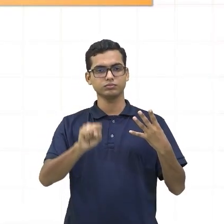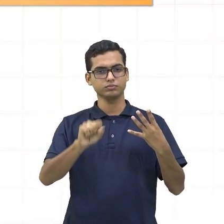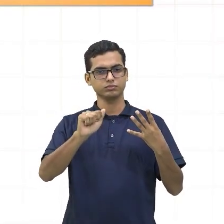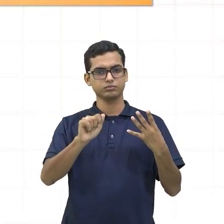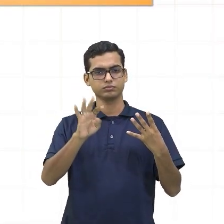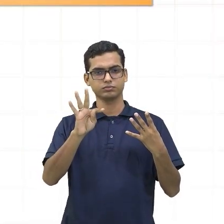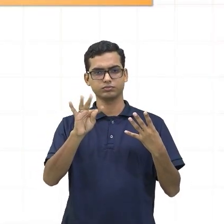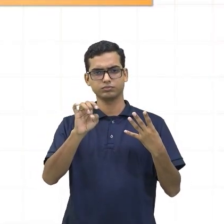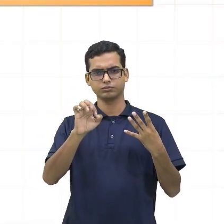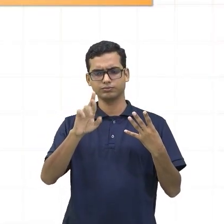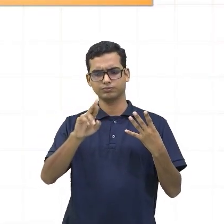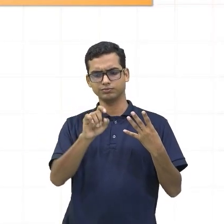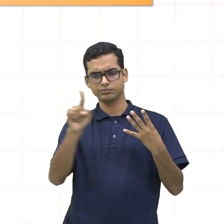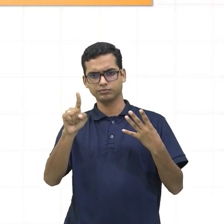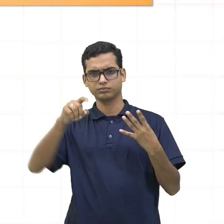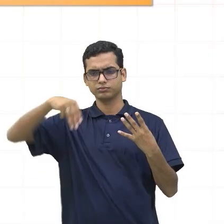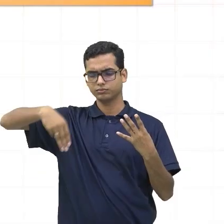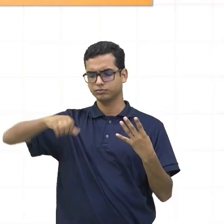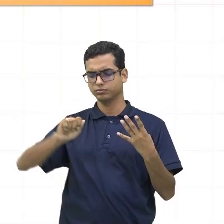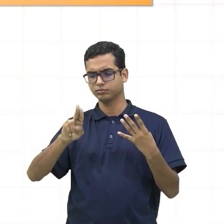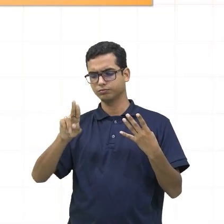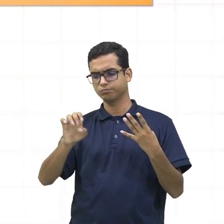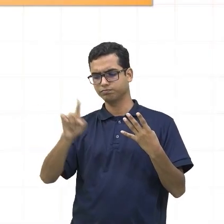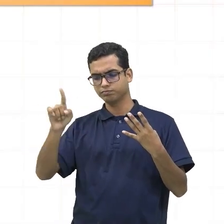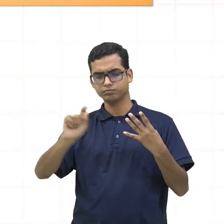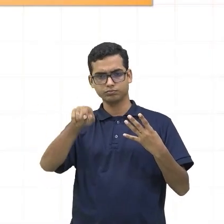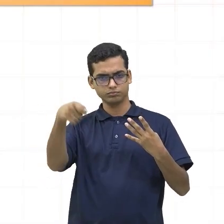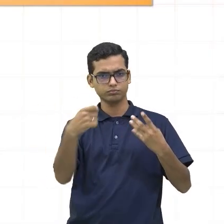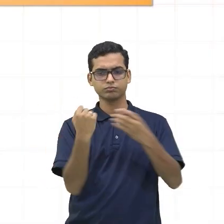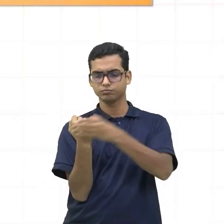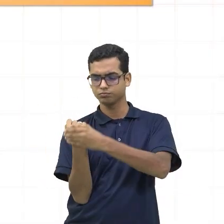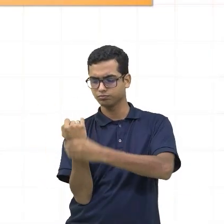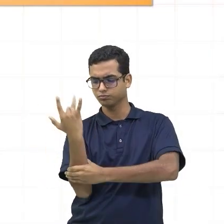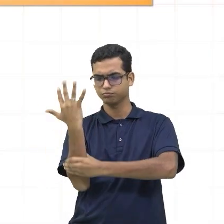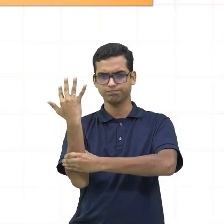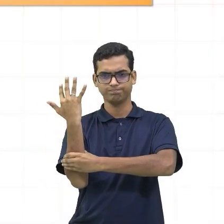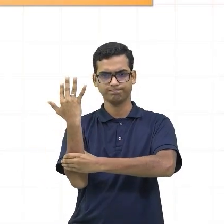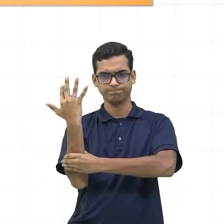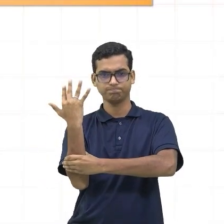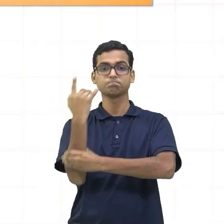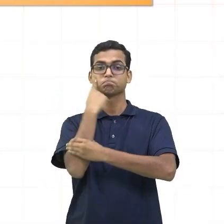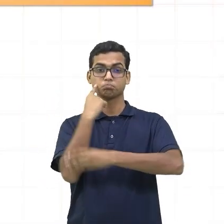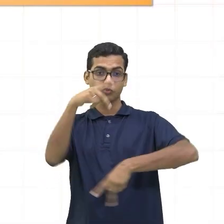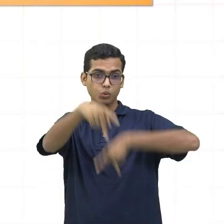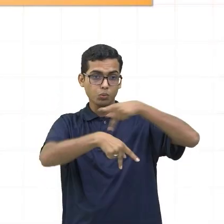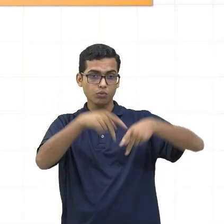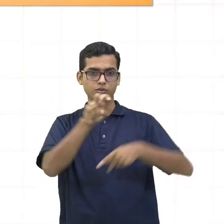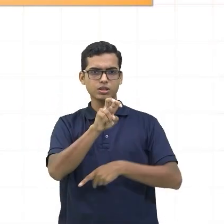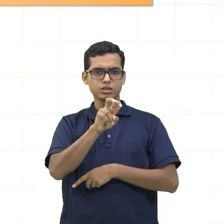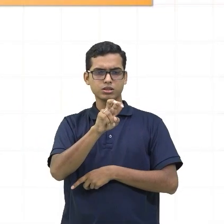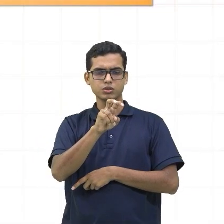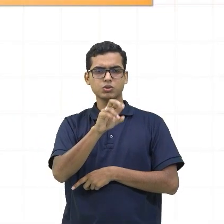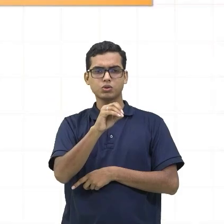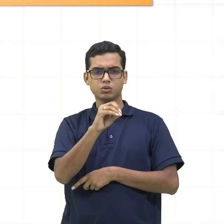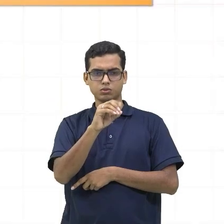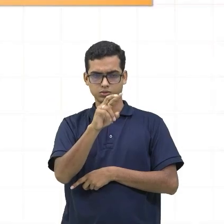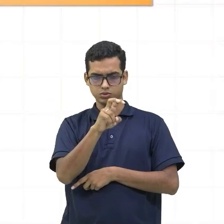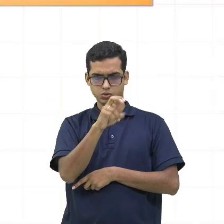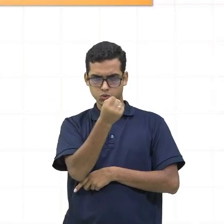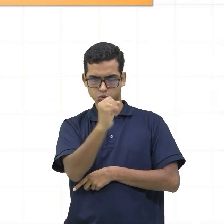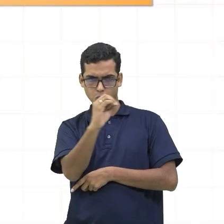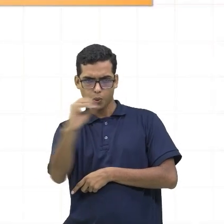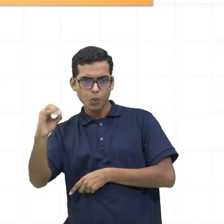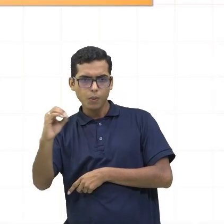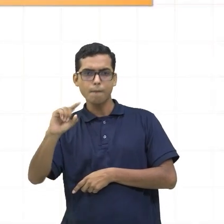5.800 indígenas. Eles estão distribuídos em terras indígenas localizadas no Amazonas e